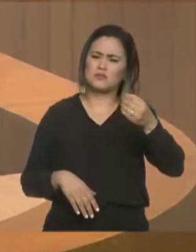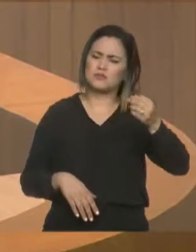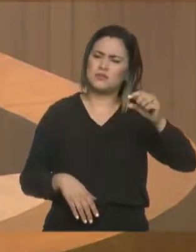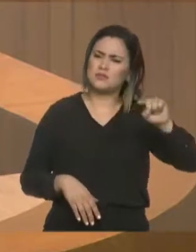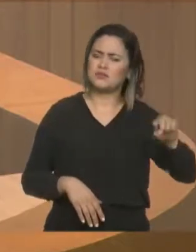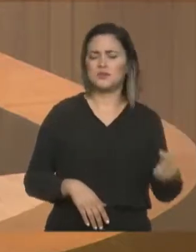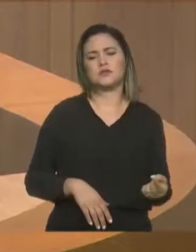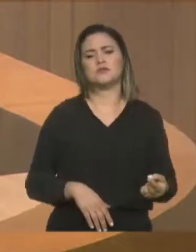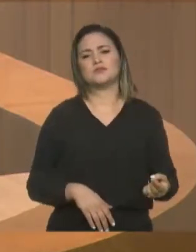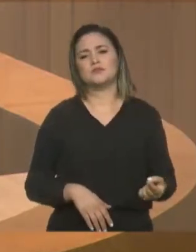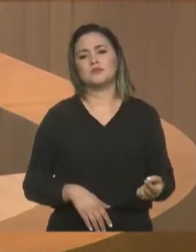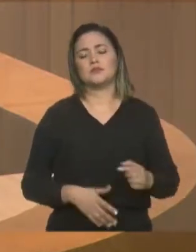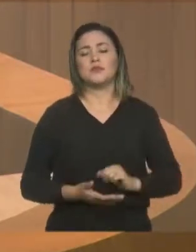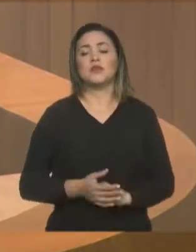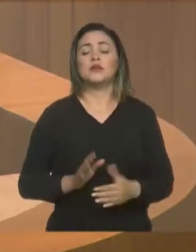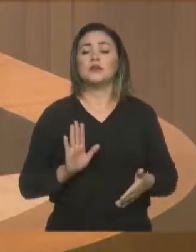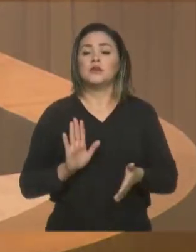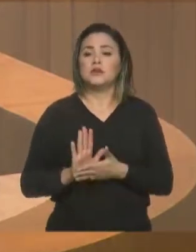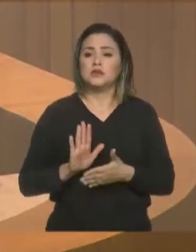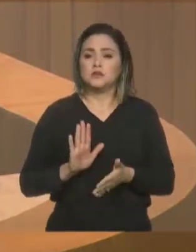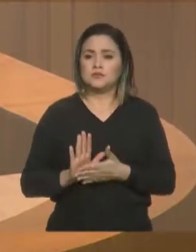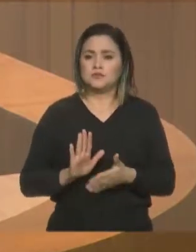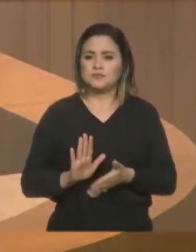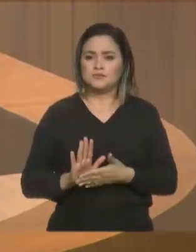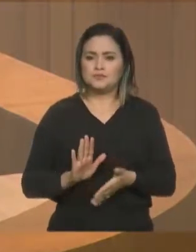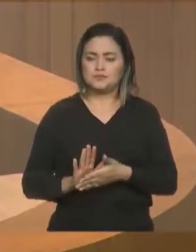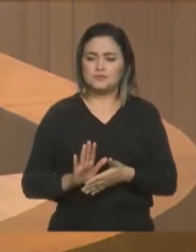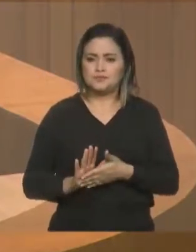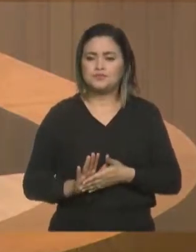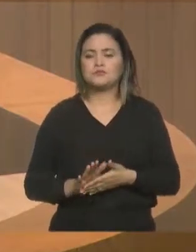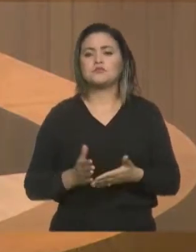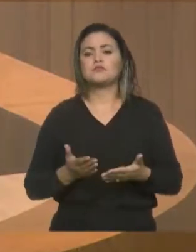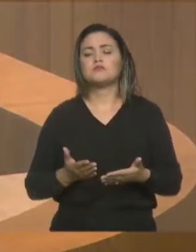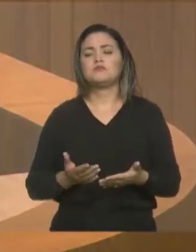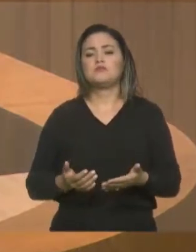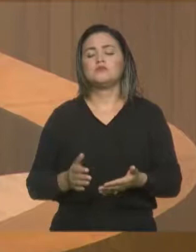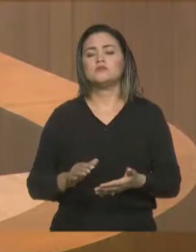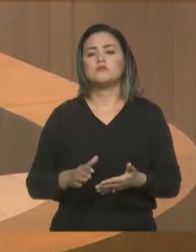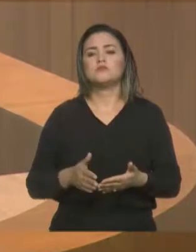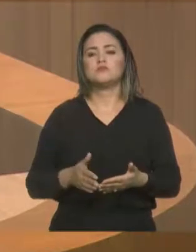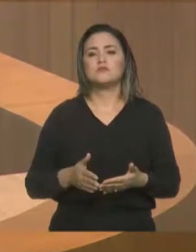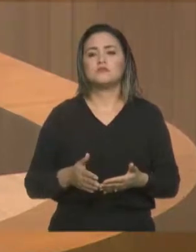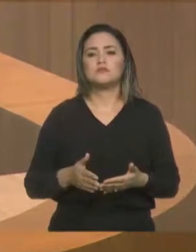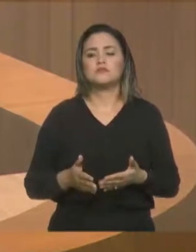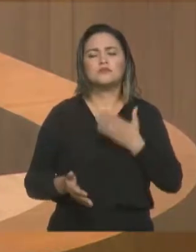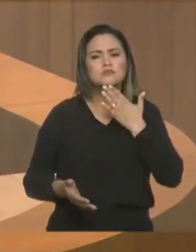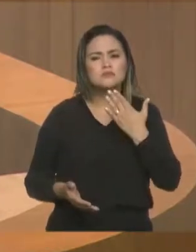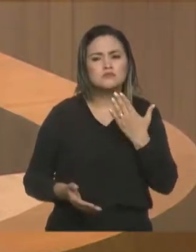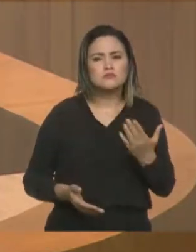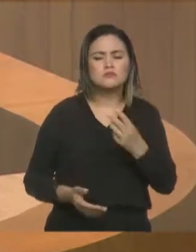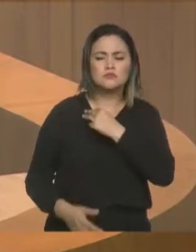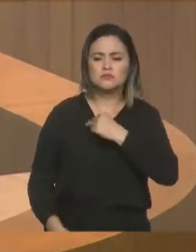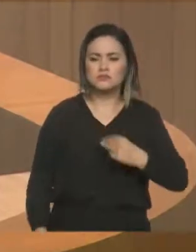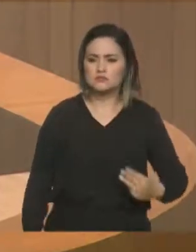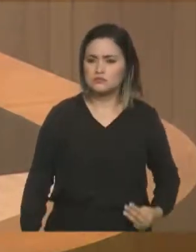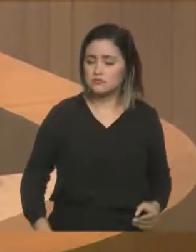deputado Elcio Soares, encaminhamos requerimentos para o ministro, a ministra da Agricultura, Tereza